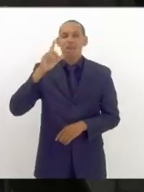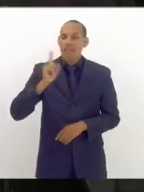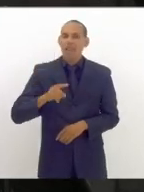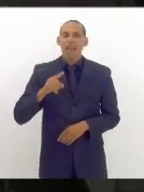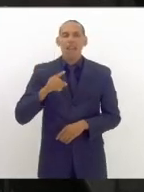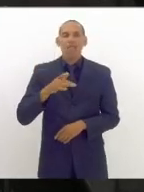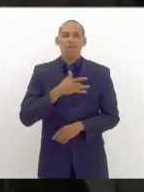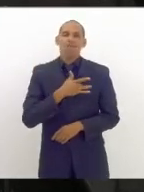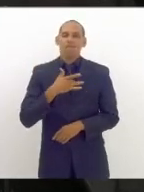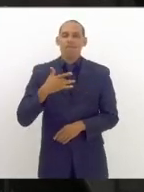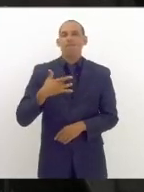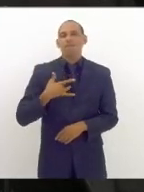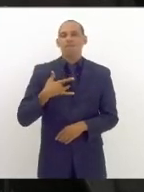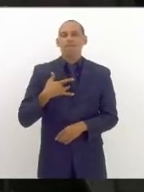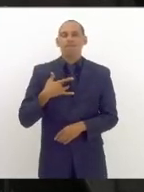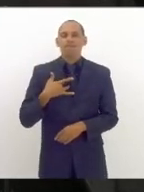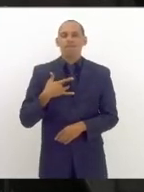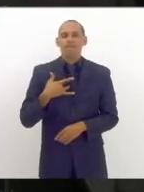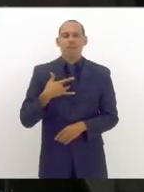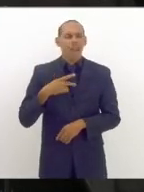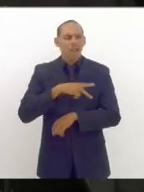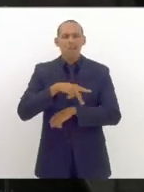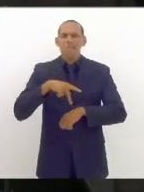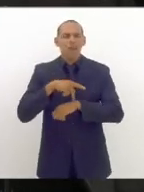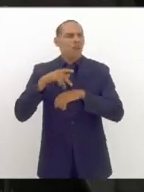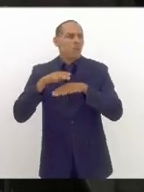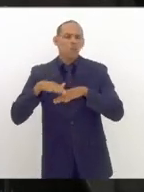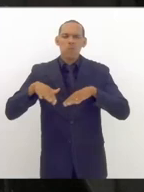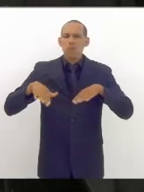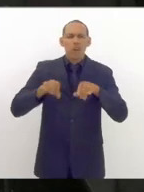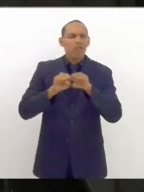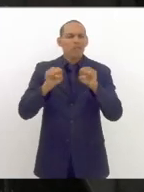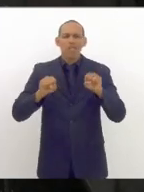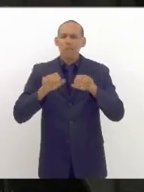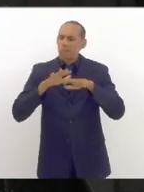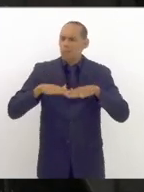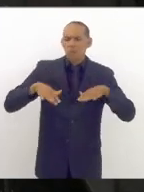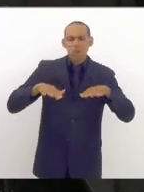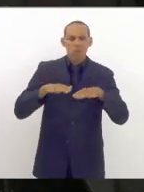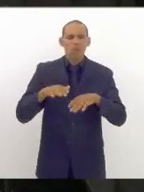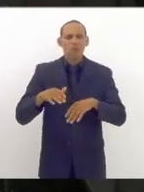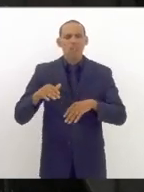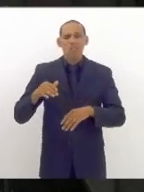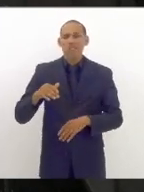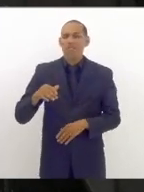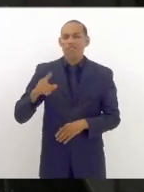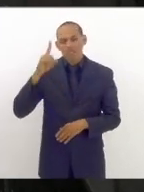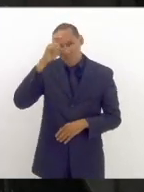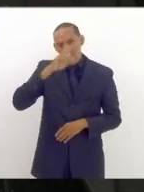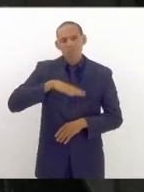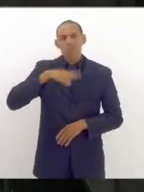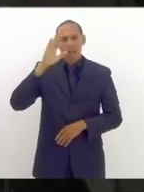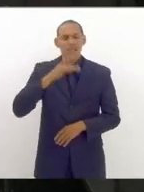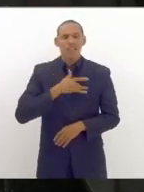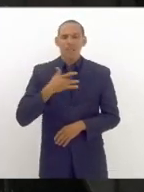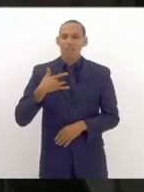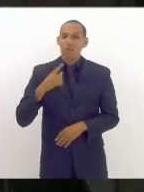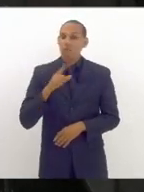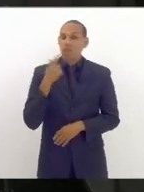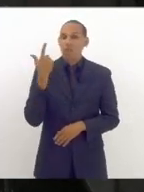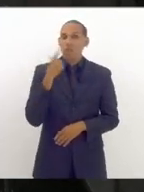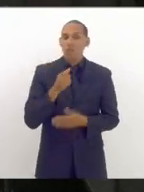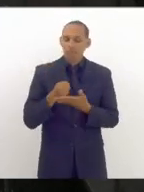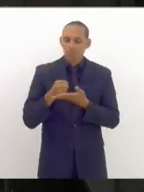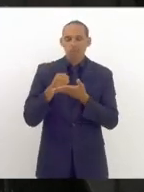área da saúde, para todos os países do mundo, para todos os sistemas. E, efetivamente, a gente só consegue entregar